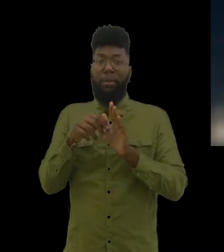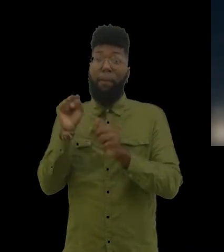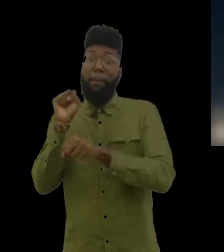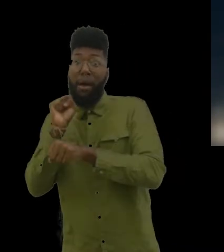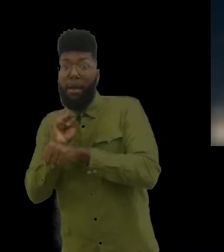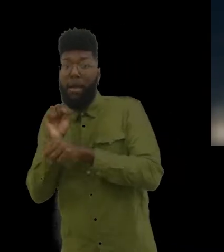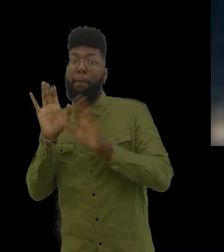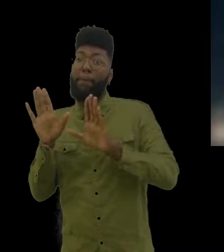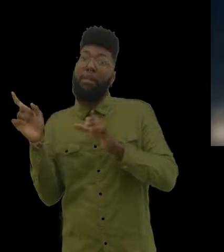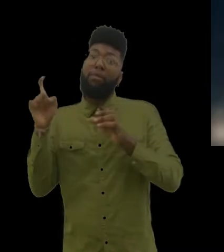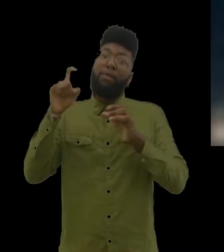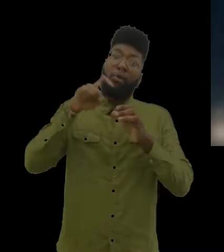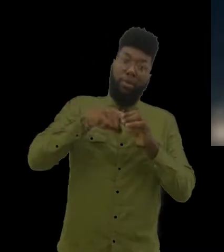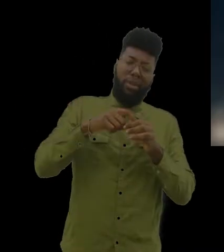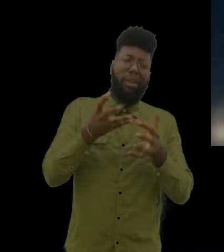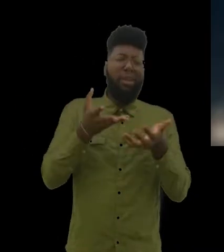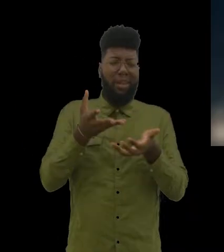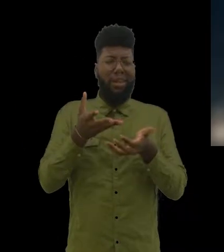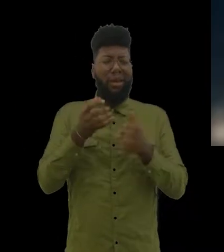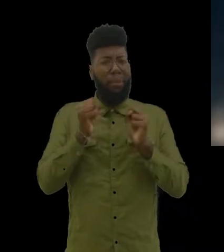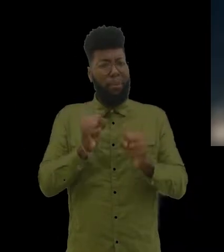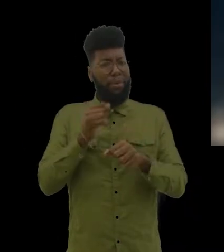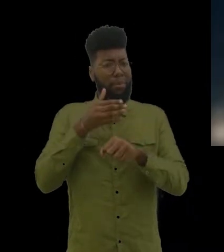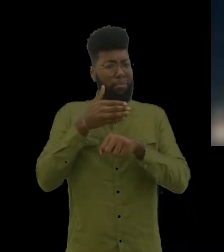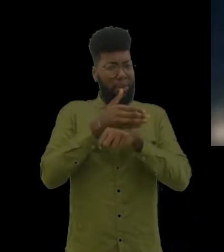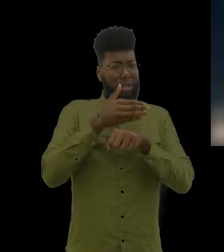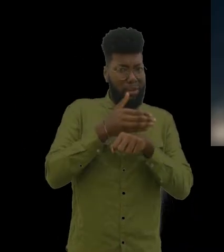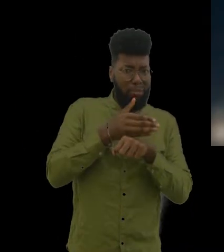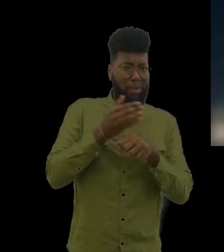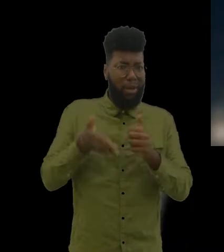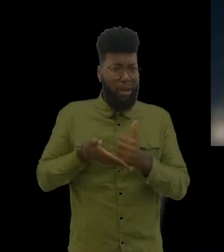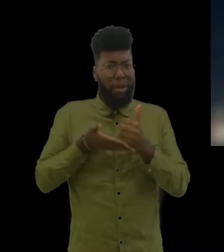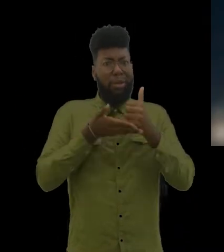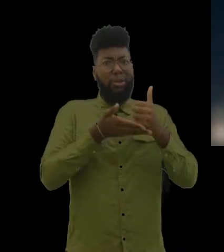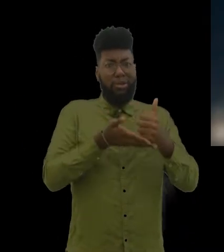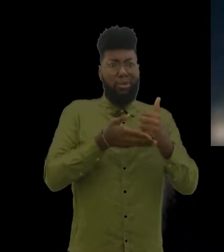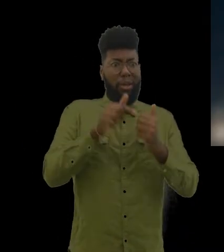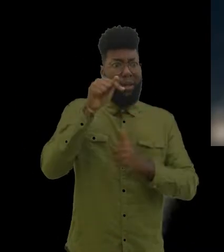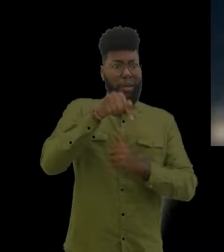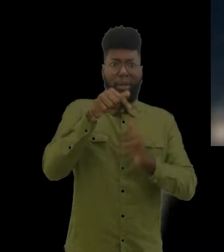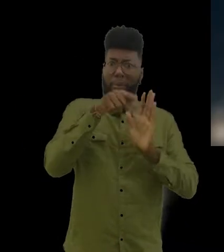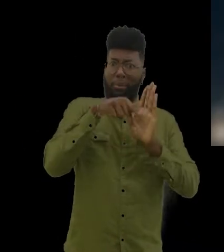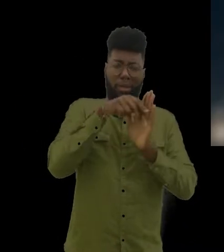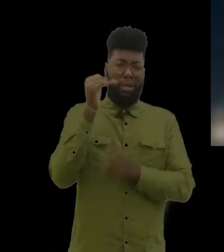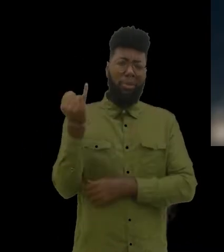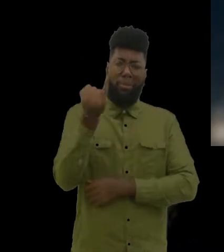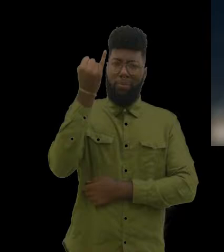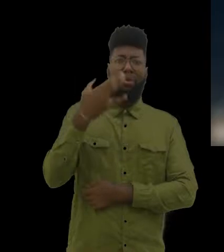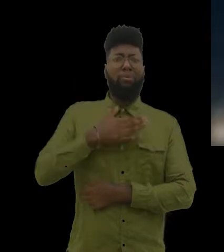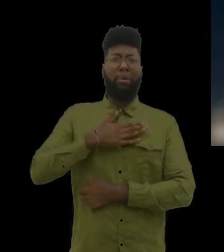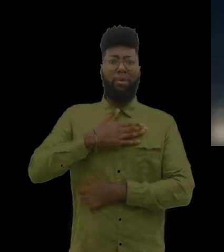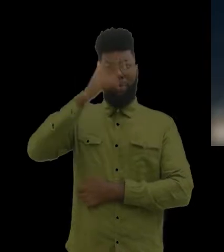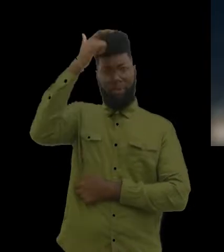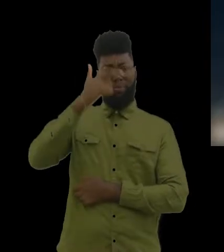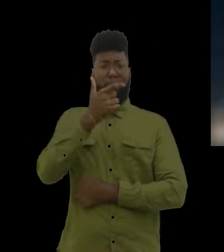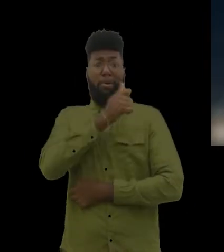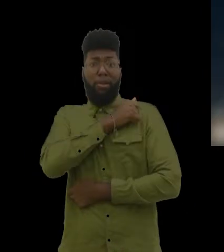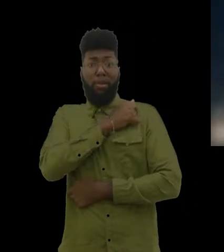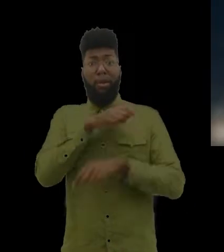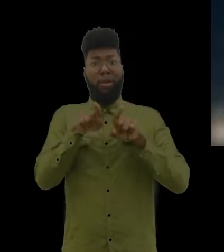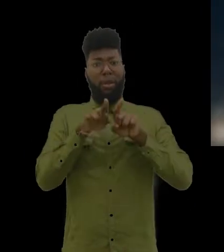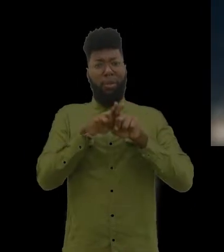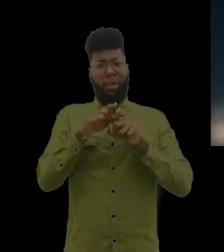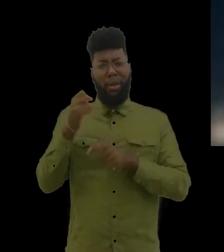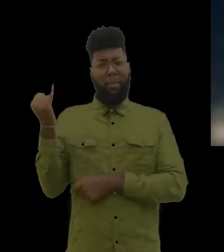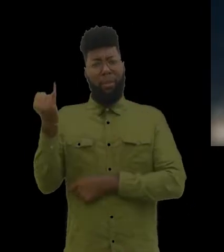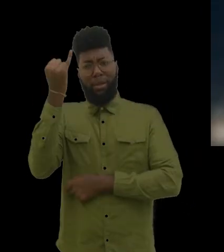querer contribuir, de certa forma, né? O Aruanda, ele é muito importante não só para mim como estudante, mas para outros professores,